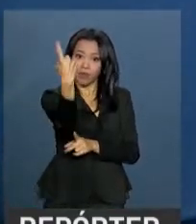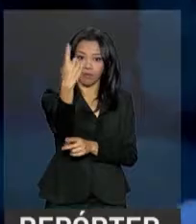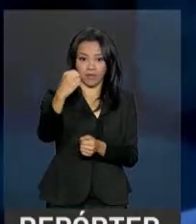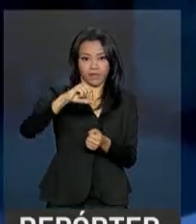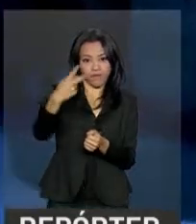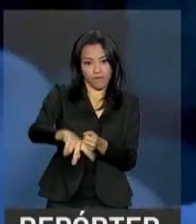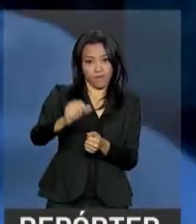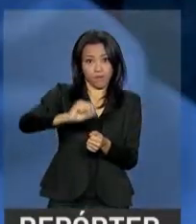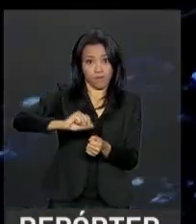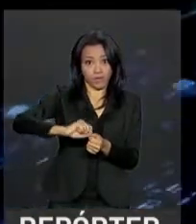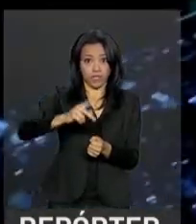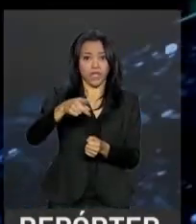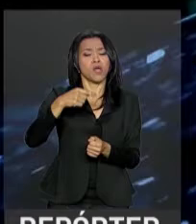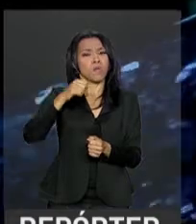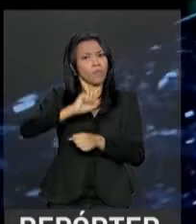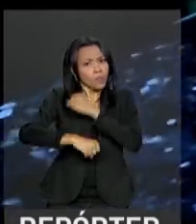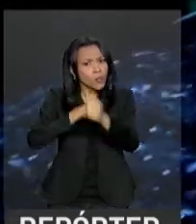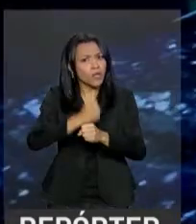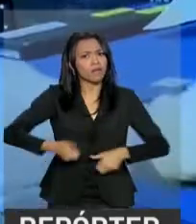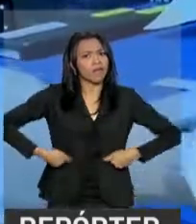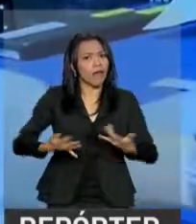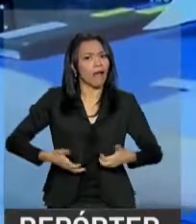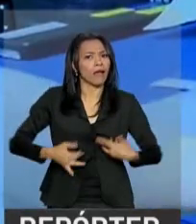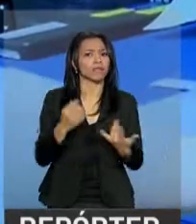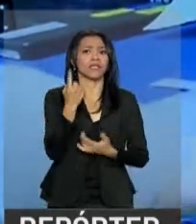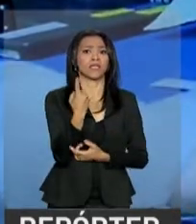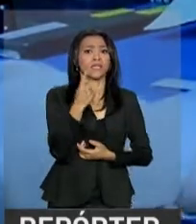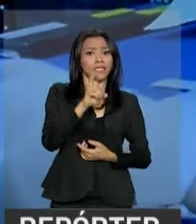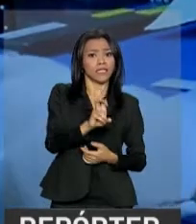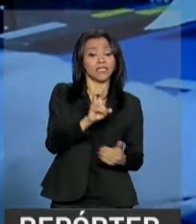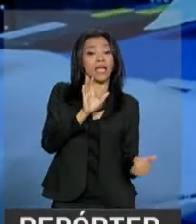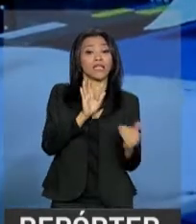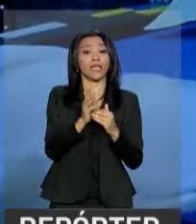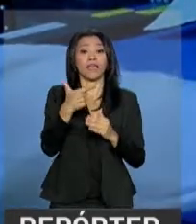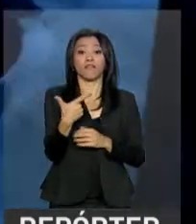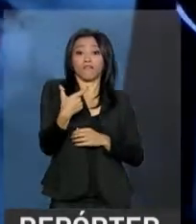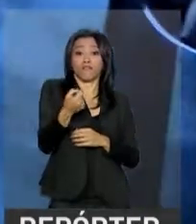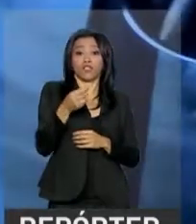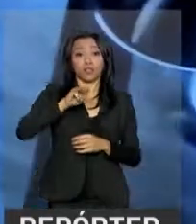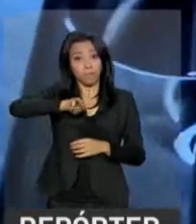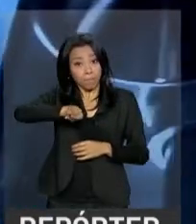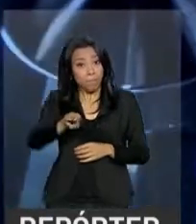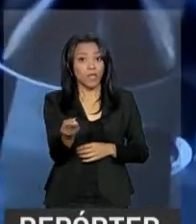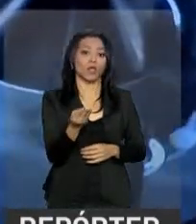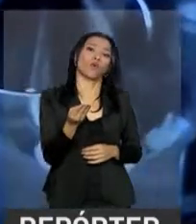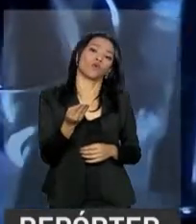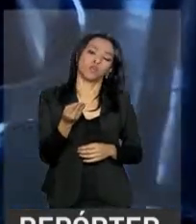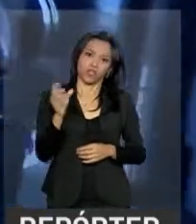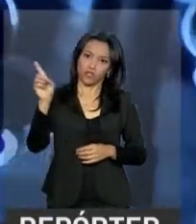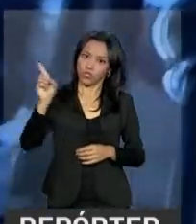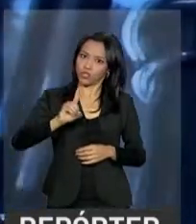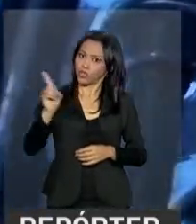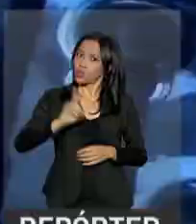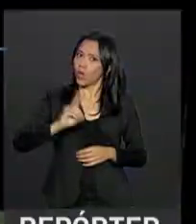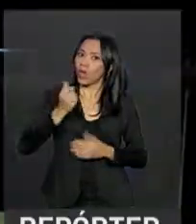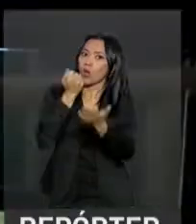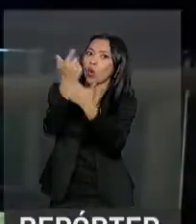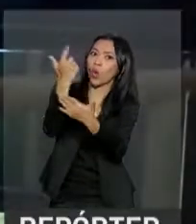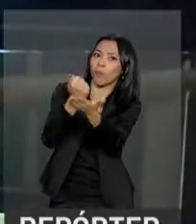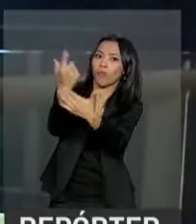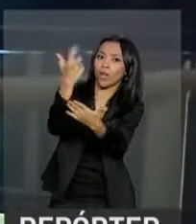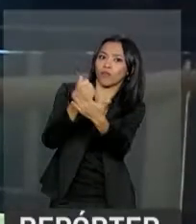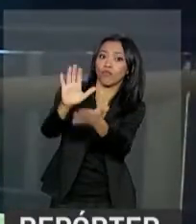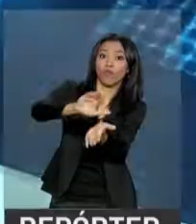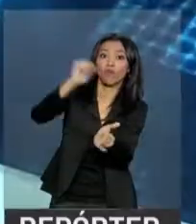atualmente o país gasta por ano entre 15 e 20 milhões de dólares com a importação de radioisótopos a